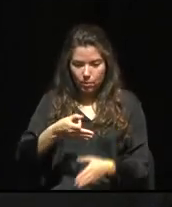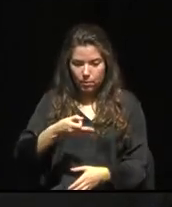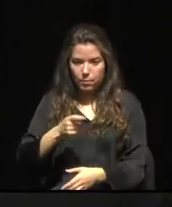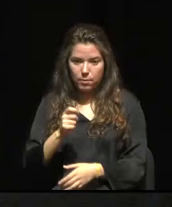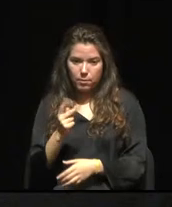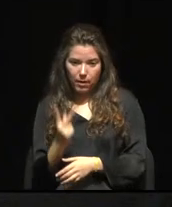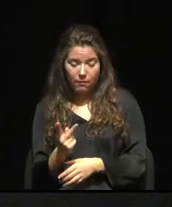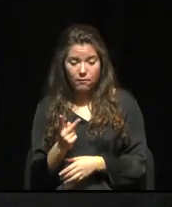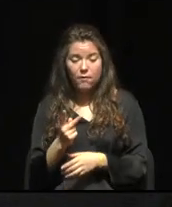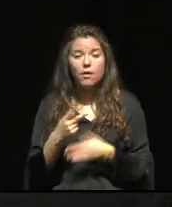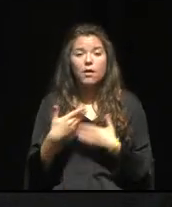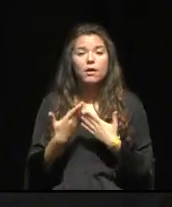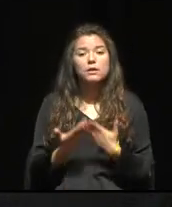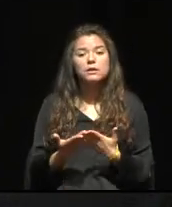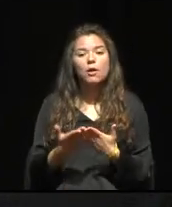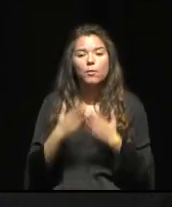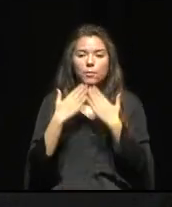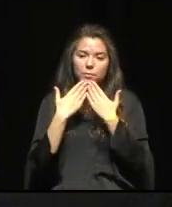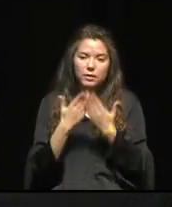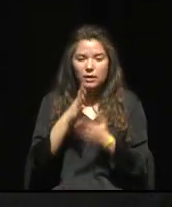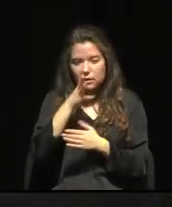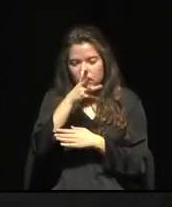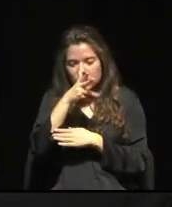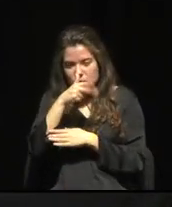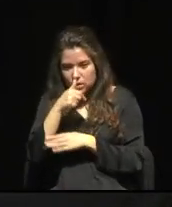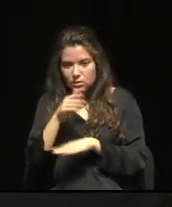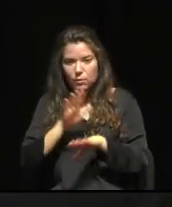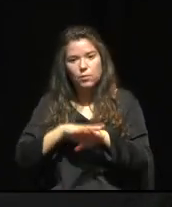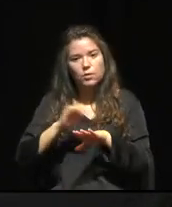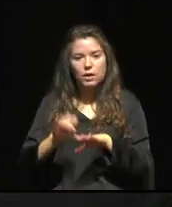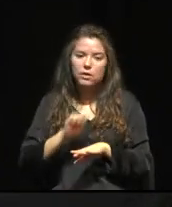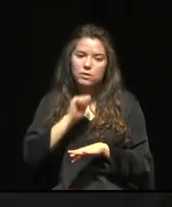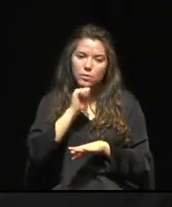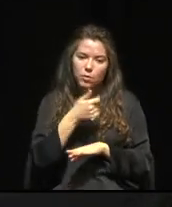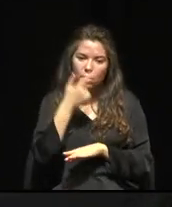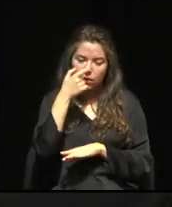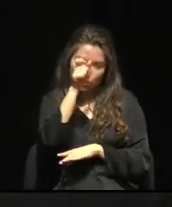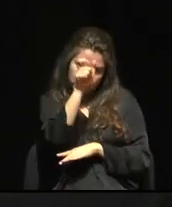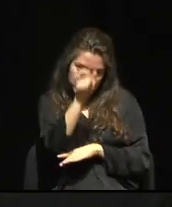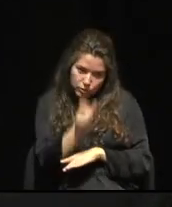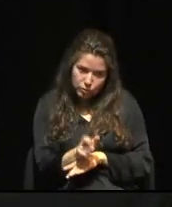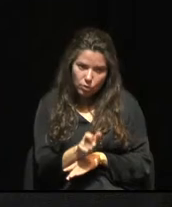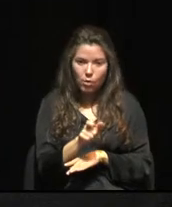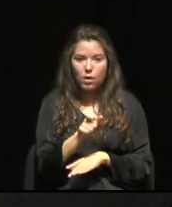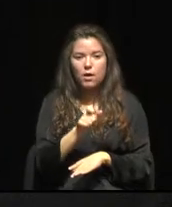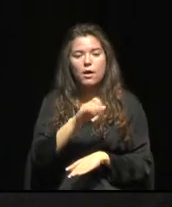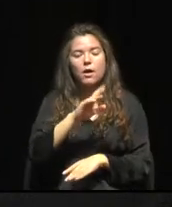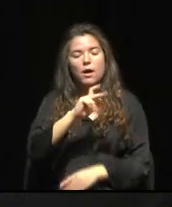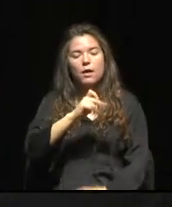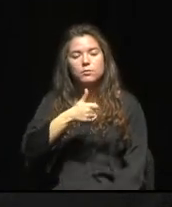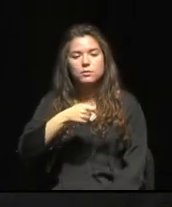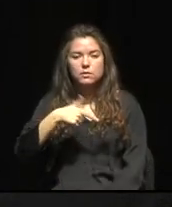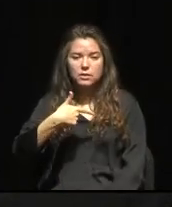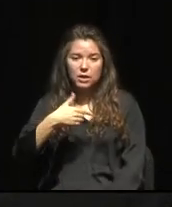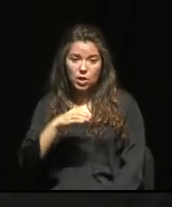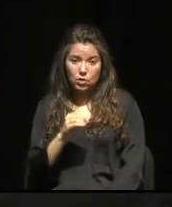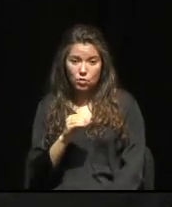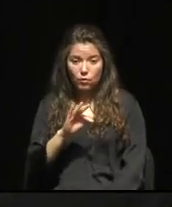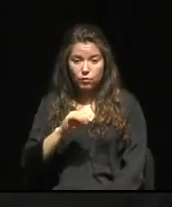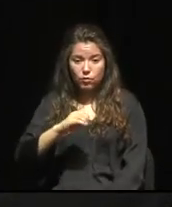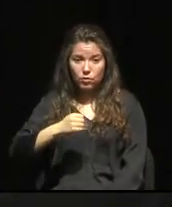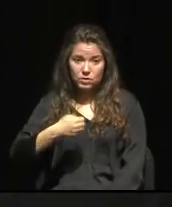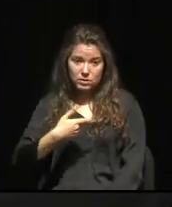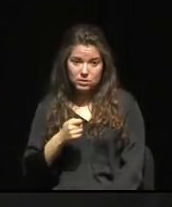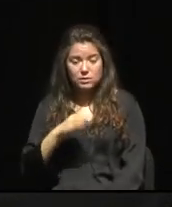Os Verdes manifestar a sua consternação e profundo pesar pelo falecimento do escritor Albertino flores Santana prestar as mais sentidas